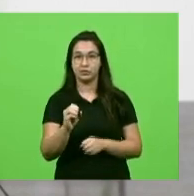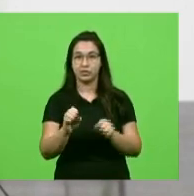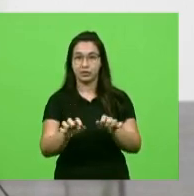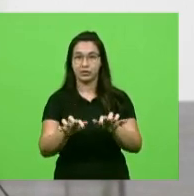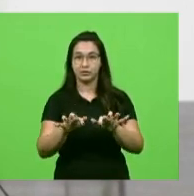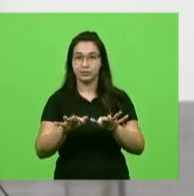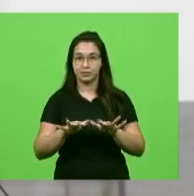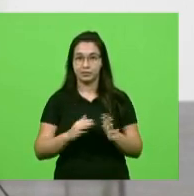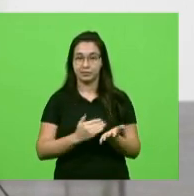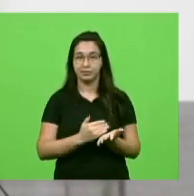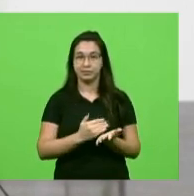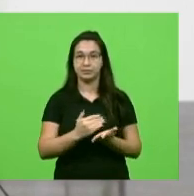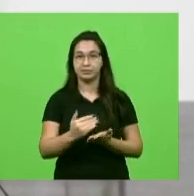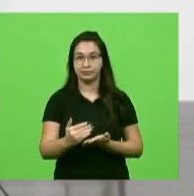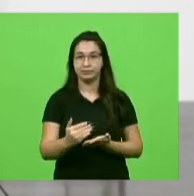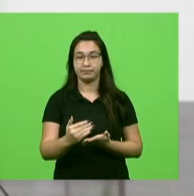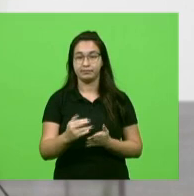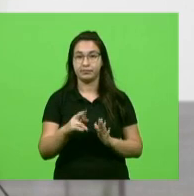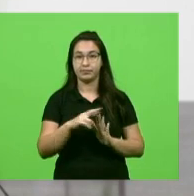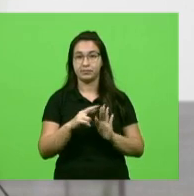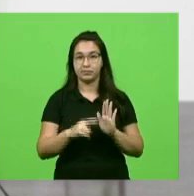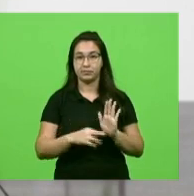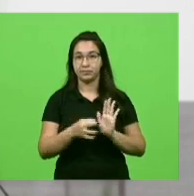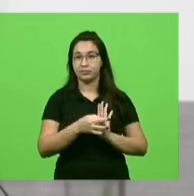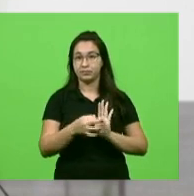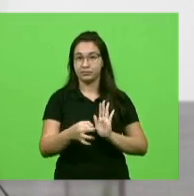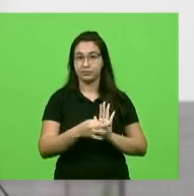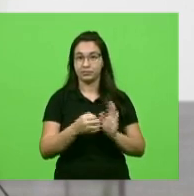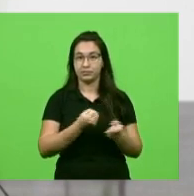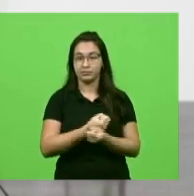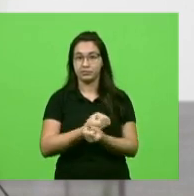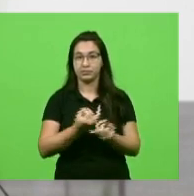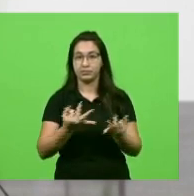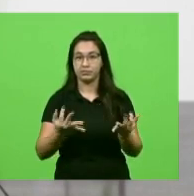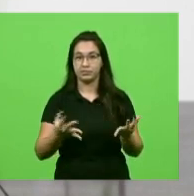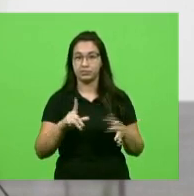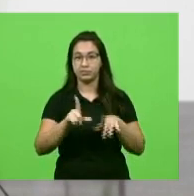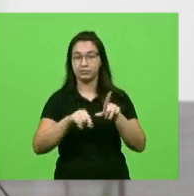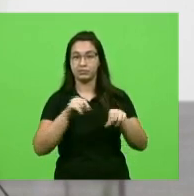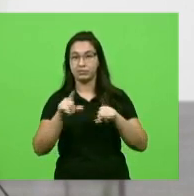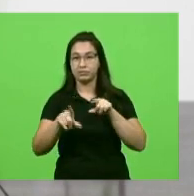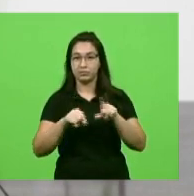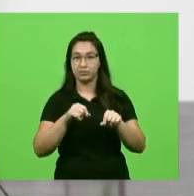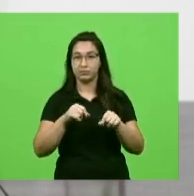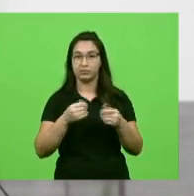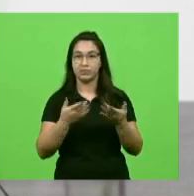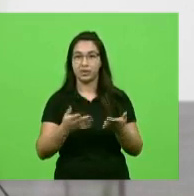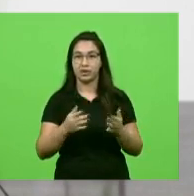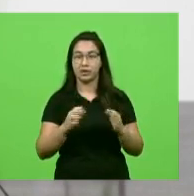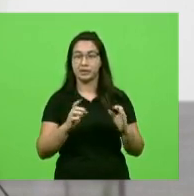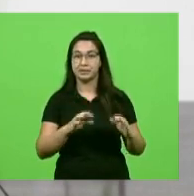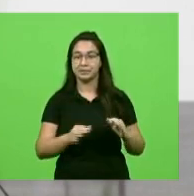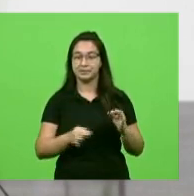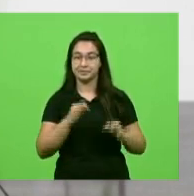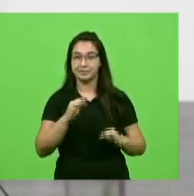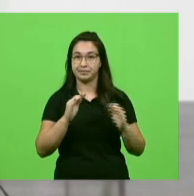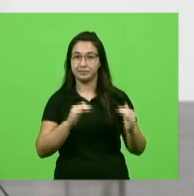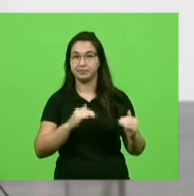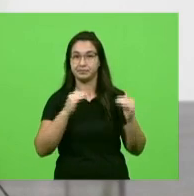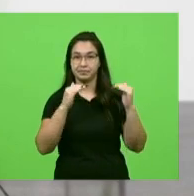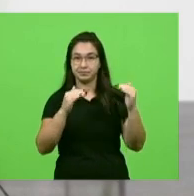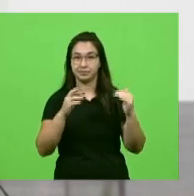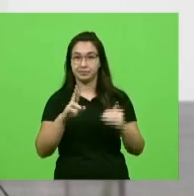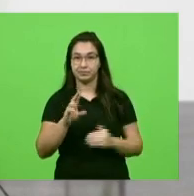inaugural. A relatoria do parecer foi distribuída por sorteio à desembargadora Rosane Portela Wolff, que apresentou